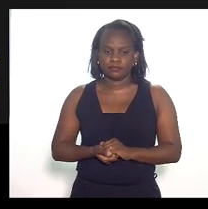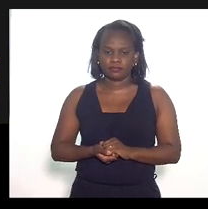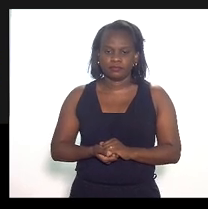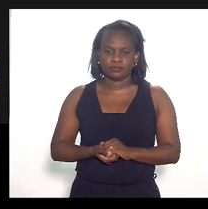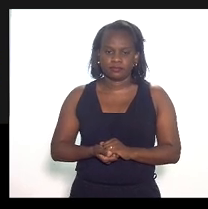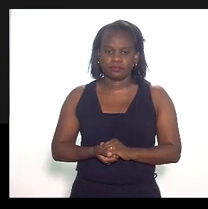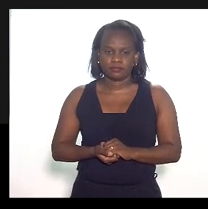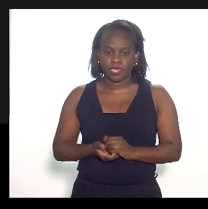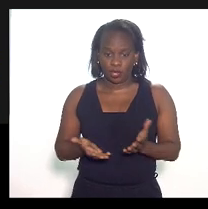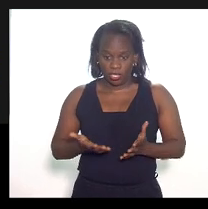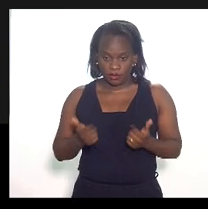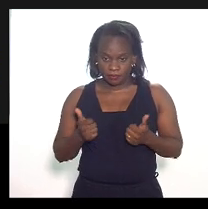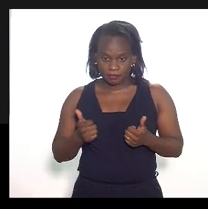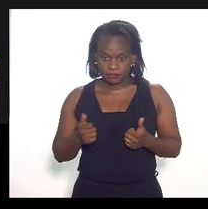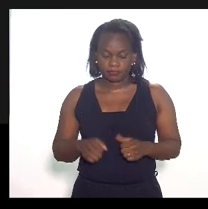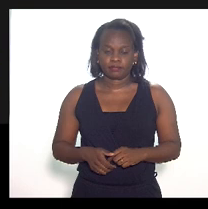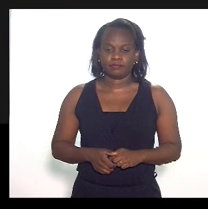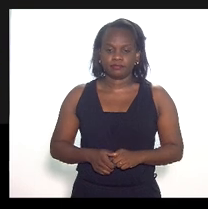Agora?